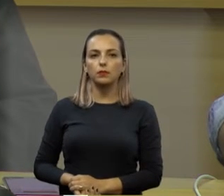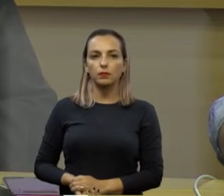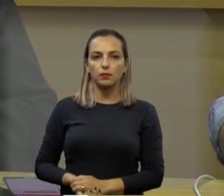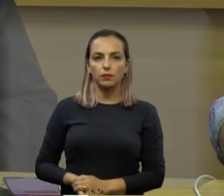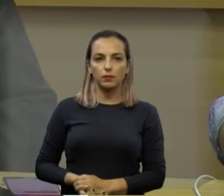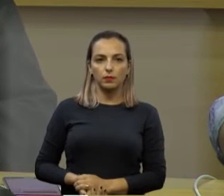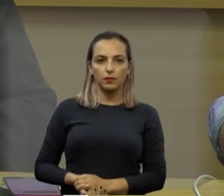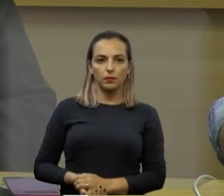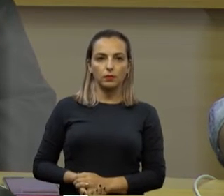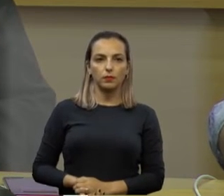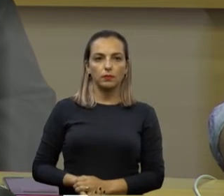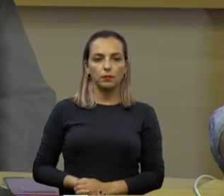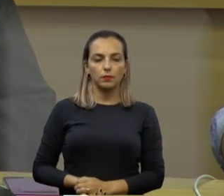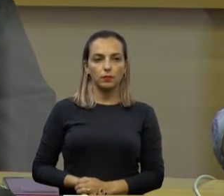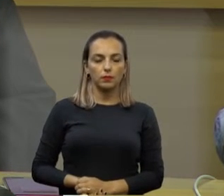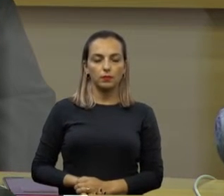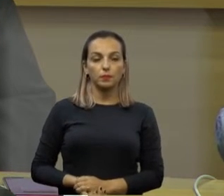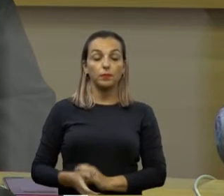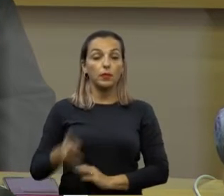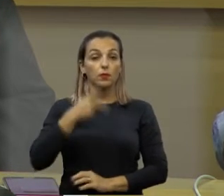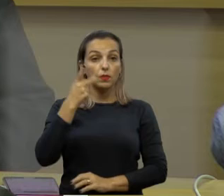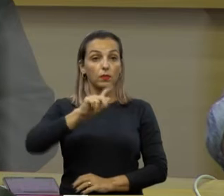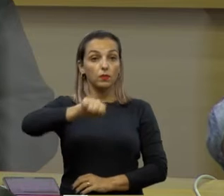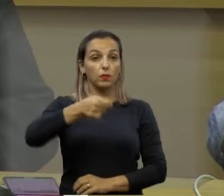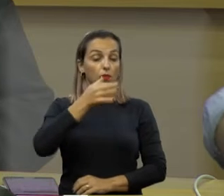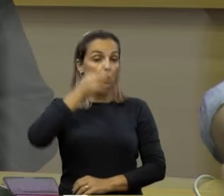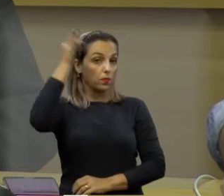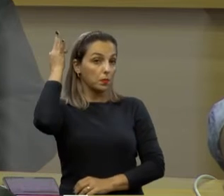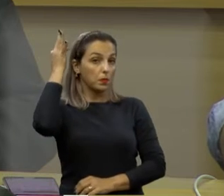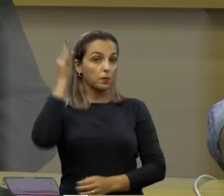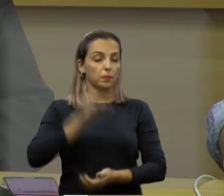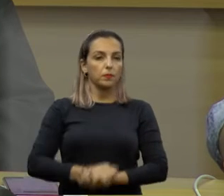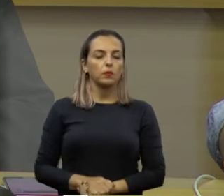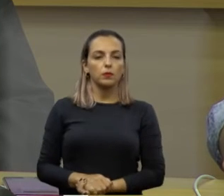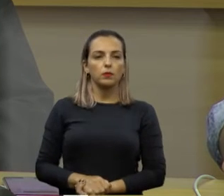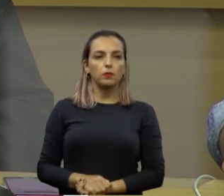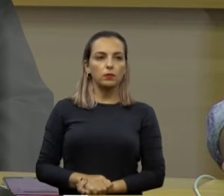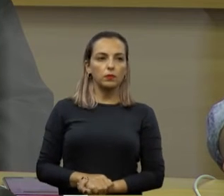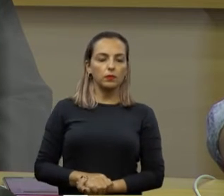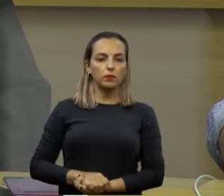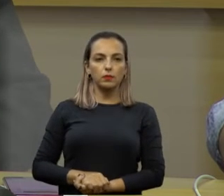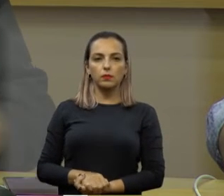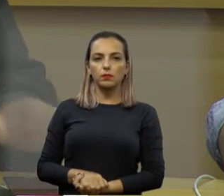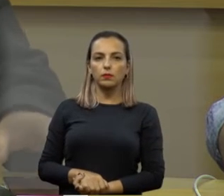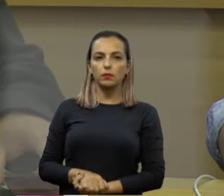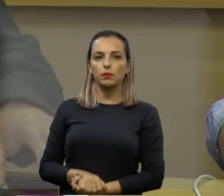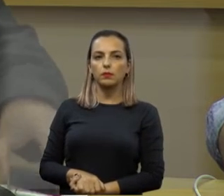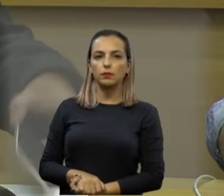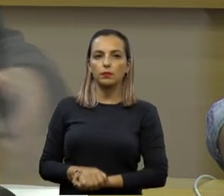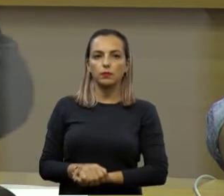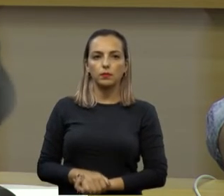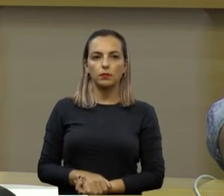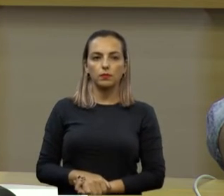A Tribuna Popular o vereador a Fabi Virgílio com a palavra e